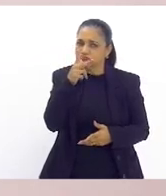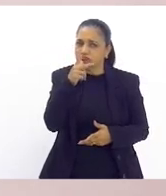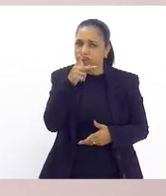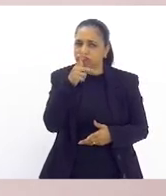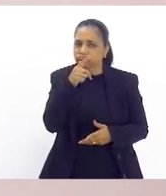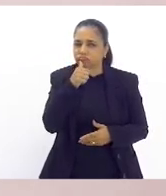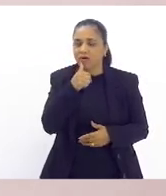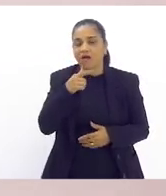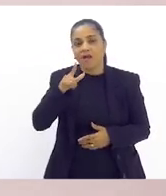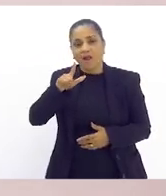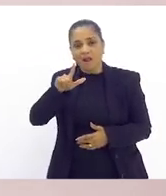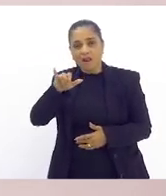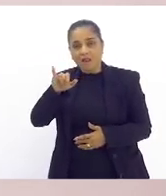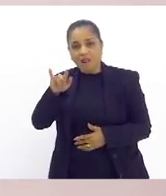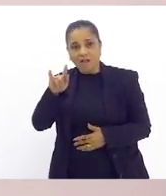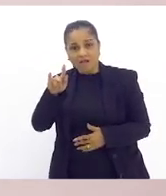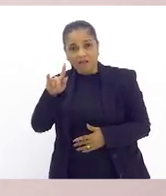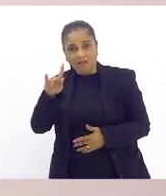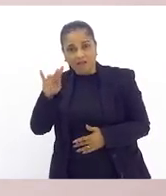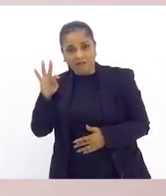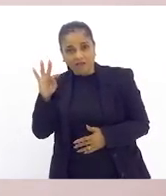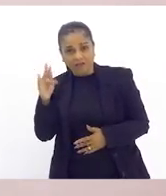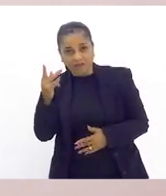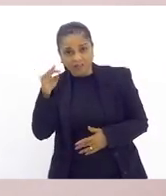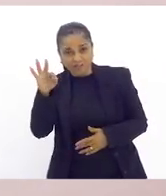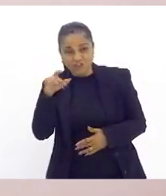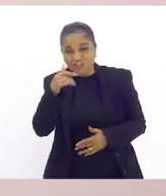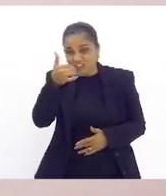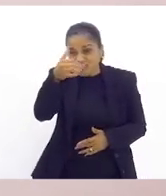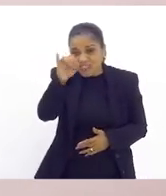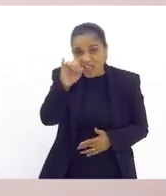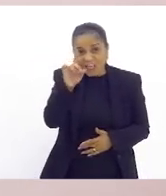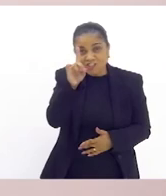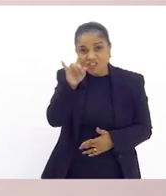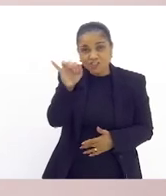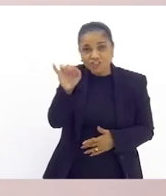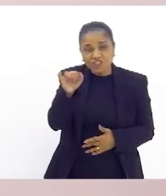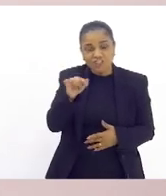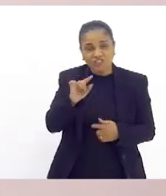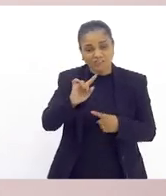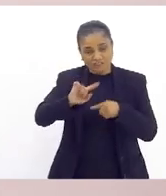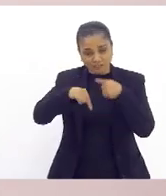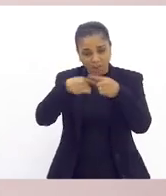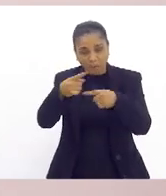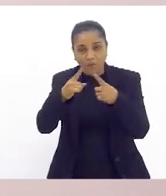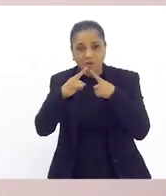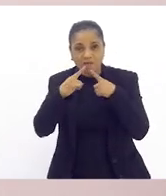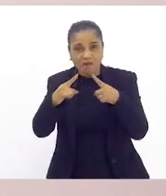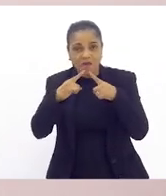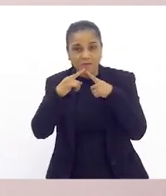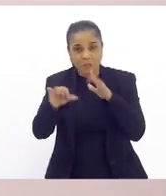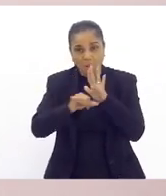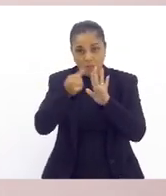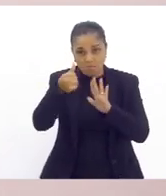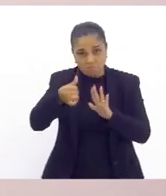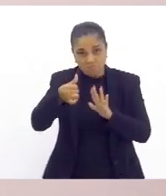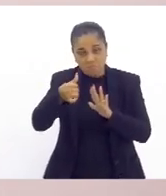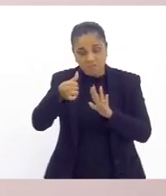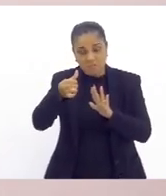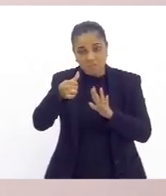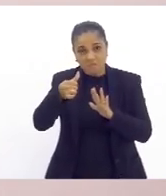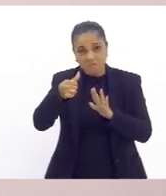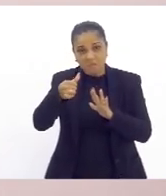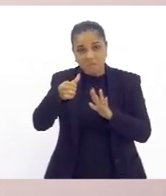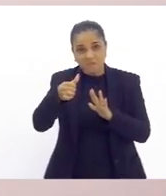a light dá 10 dias para né após a primeira reclamação para poder